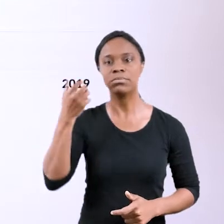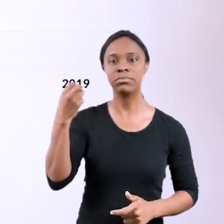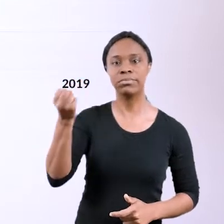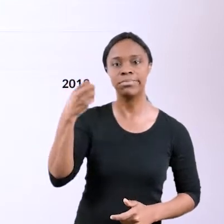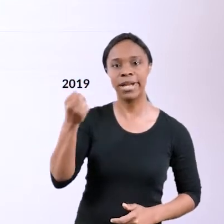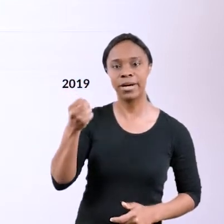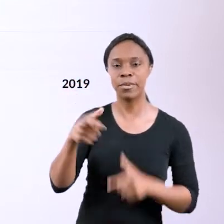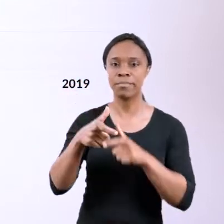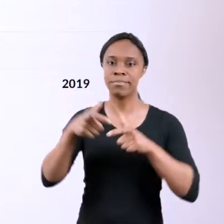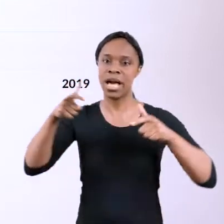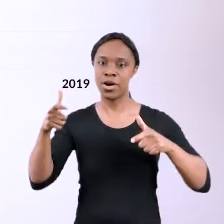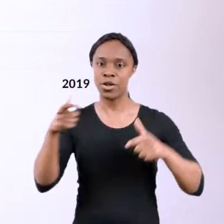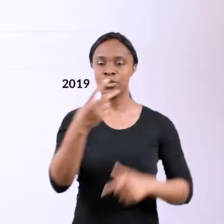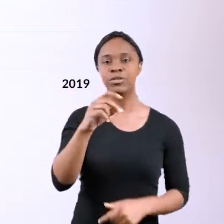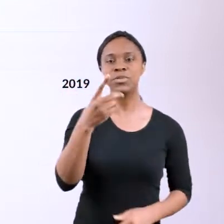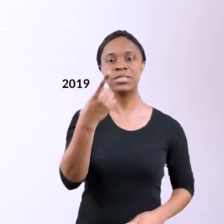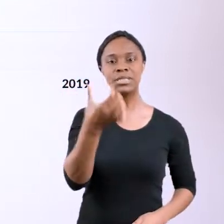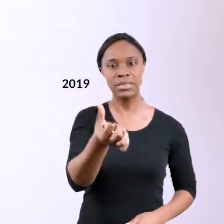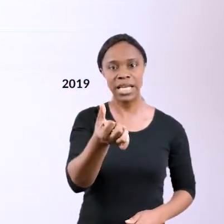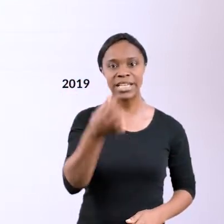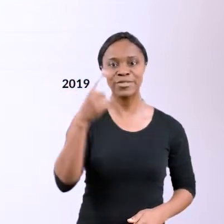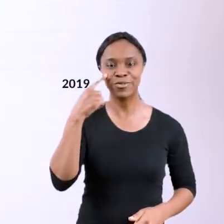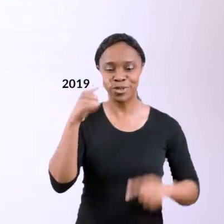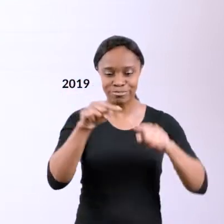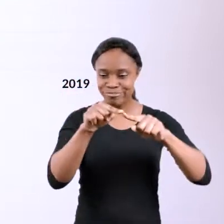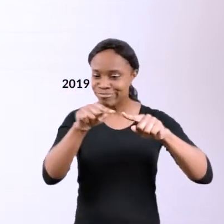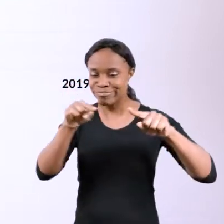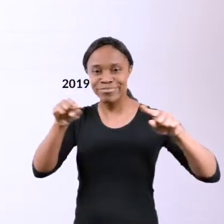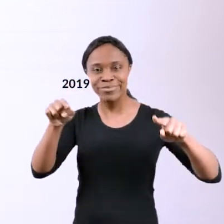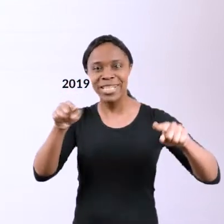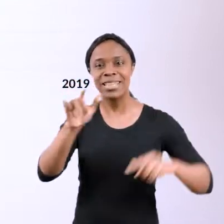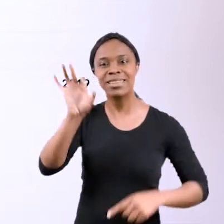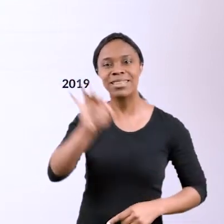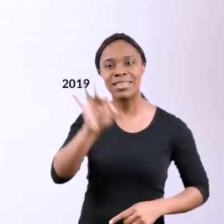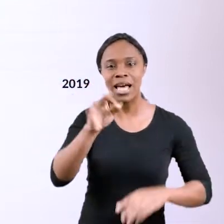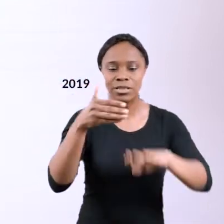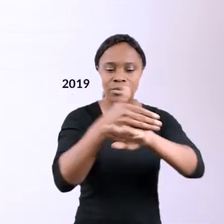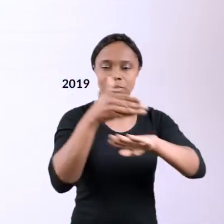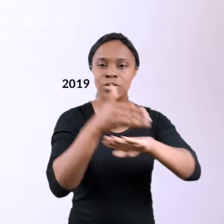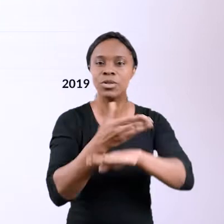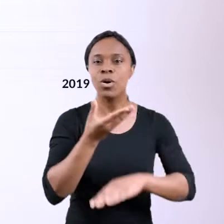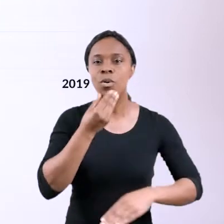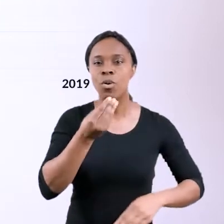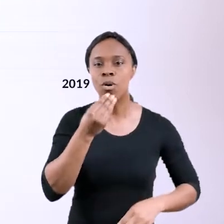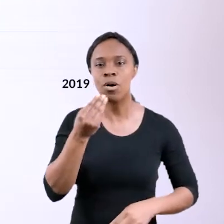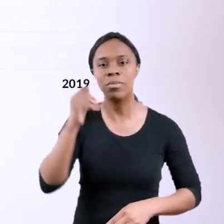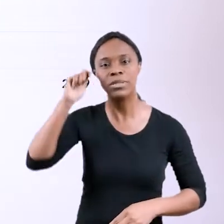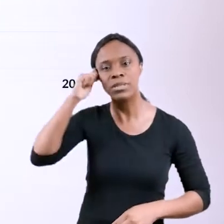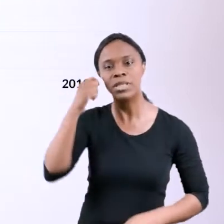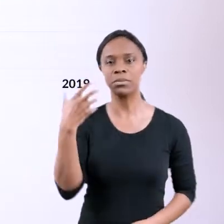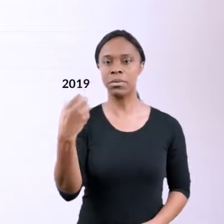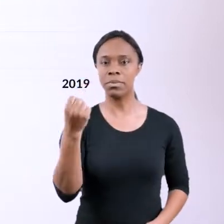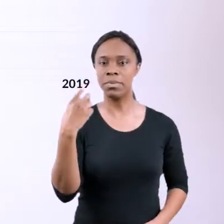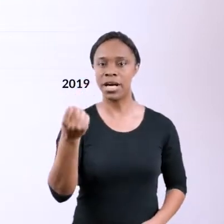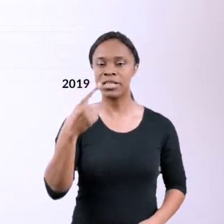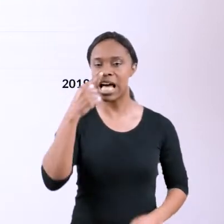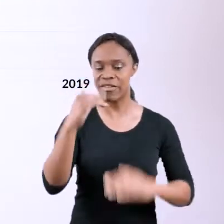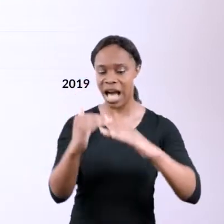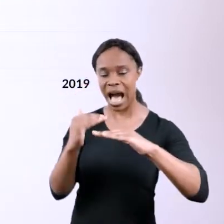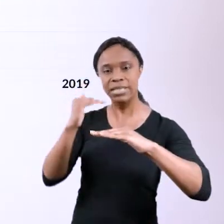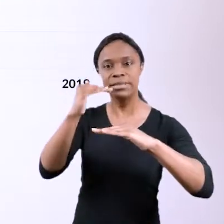Em 2016, na ponta do gráfico, as taxas de participação de homens negros e brancos estavam pouco acima